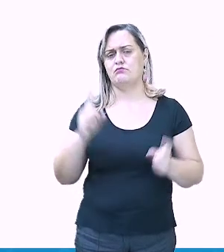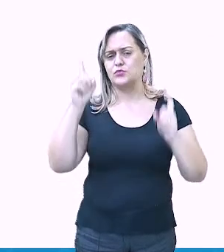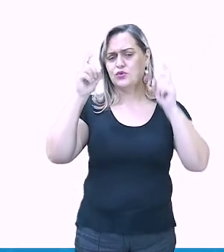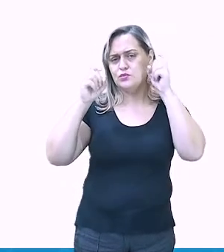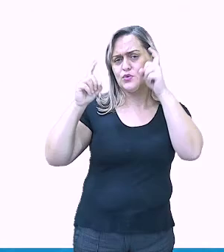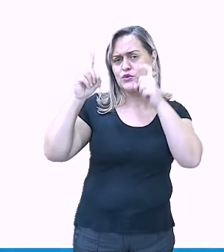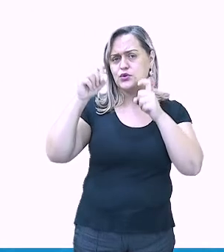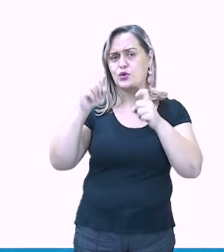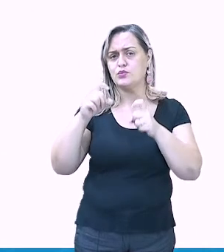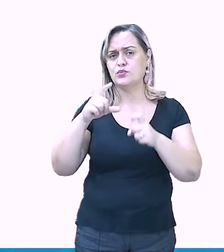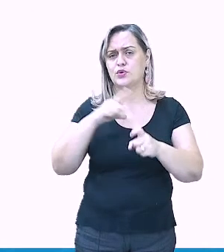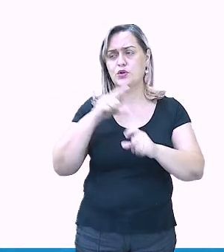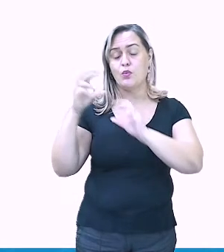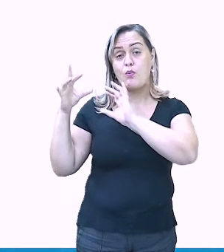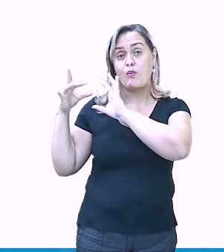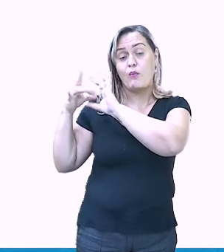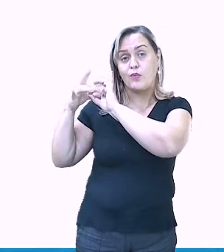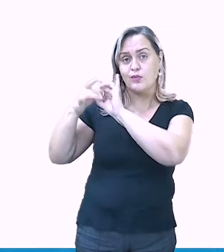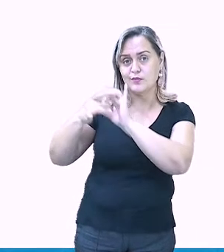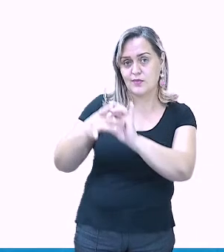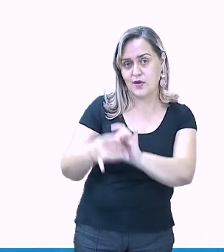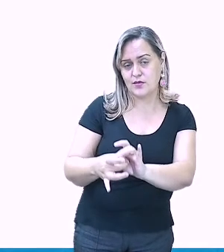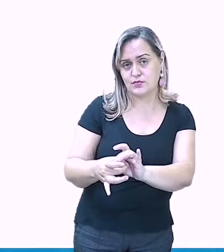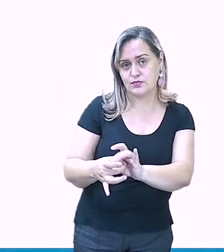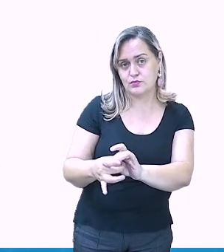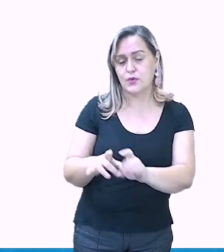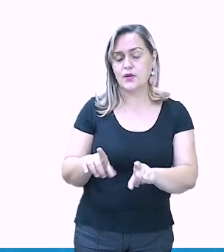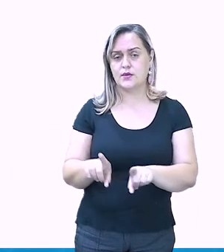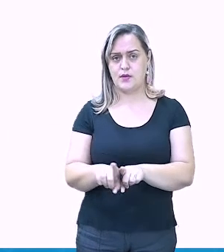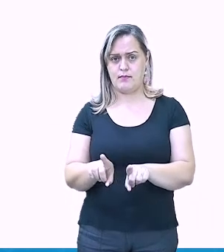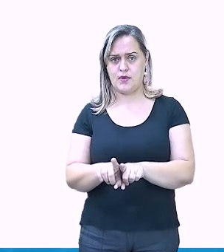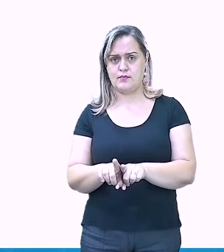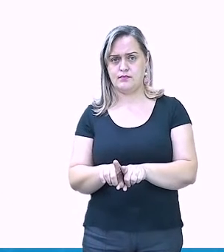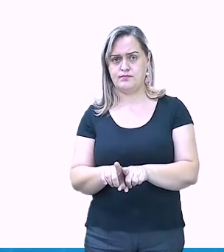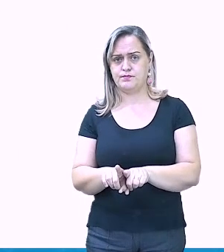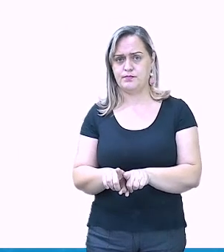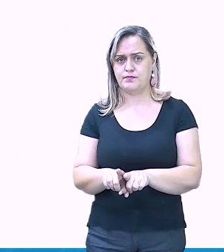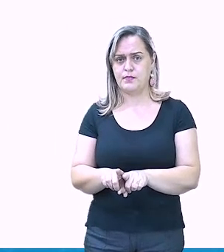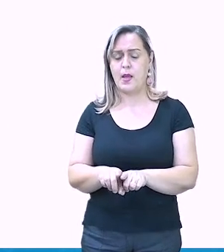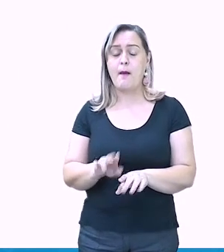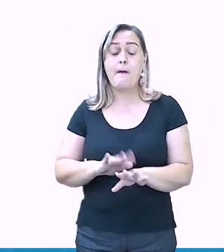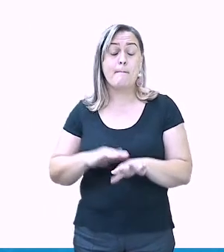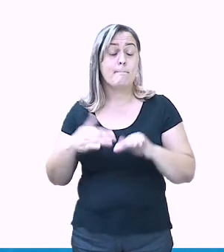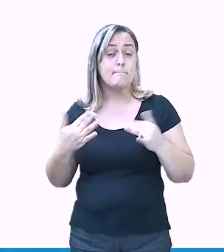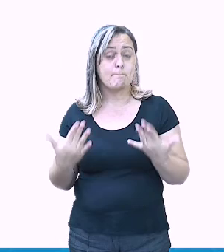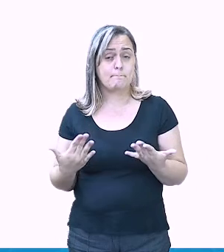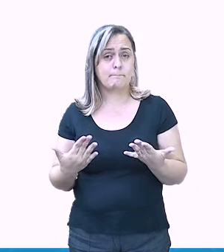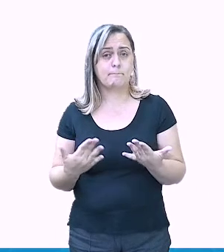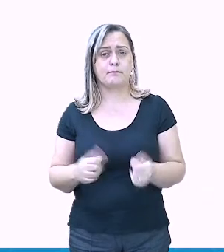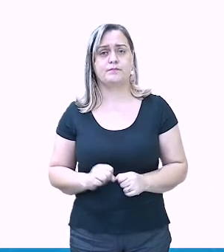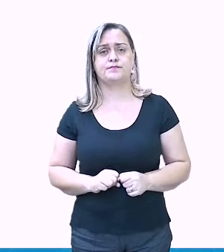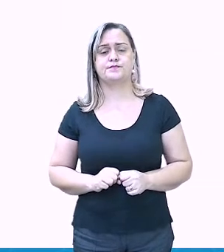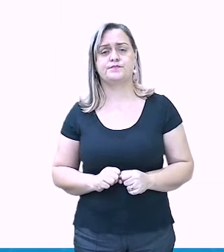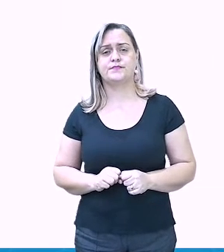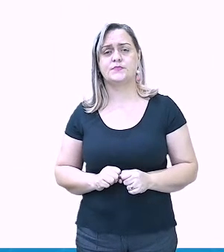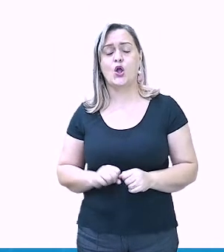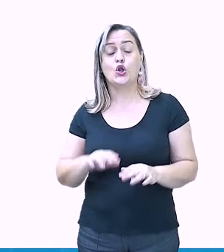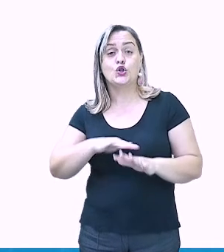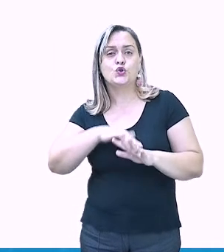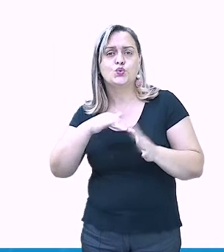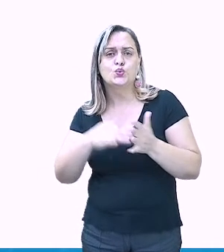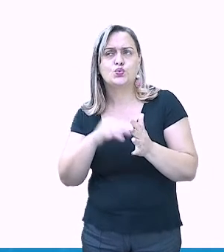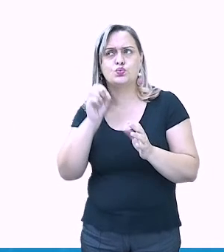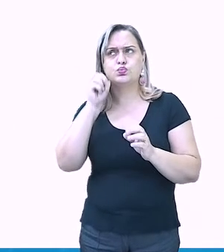contexto. Só que há um detalhe muito importante. elas são organizadas.